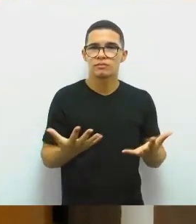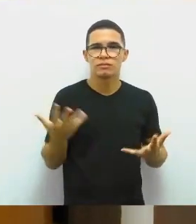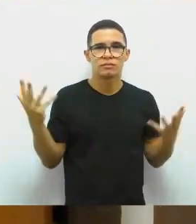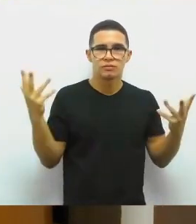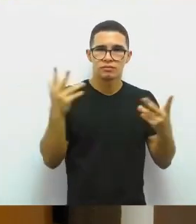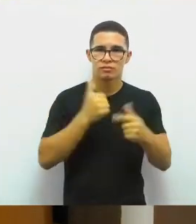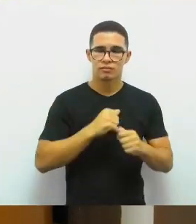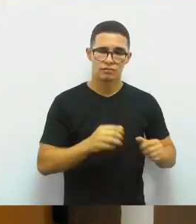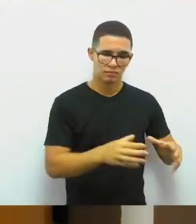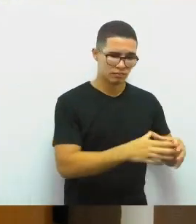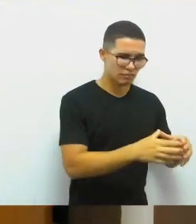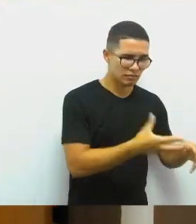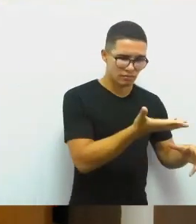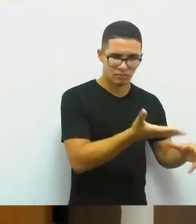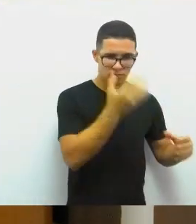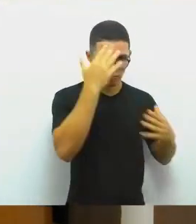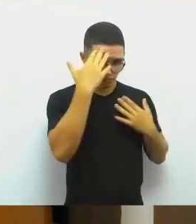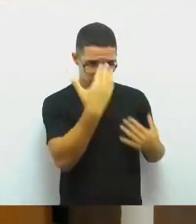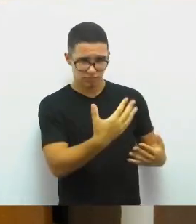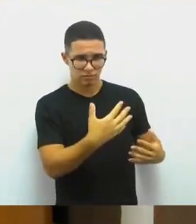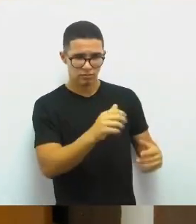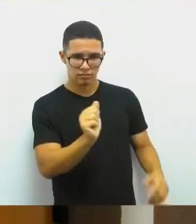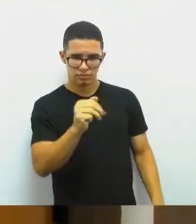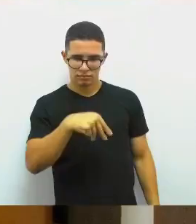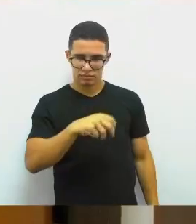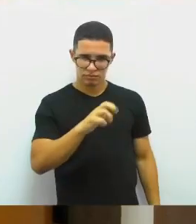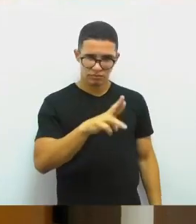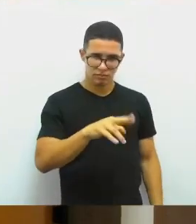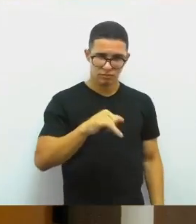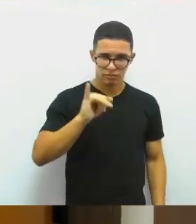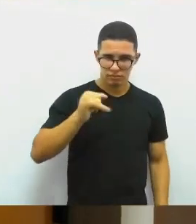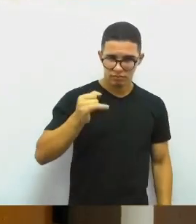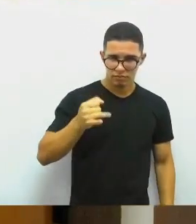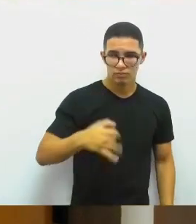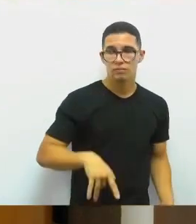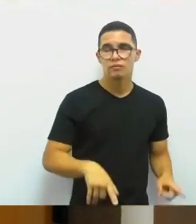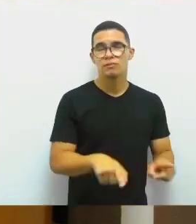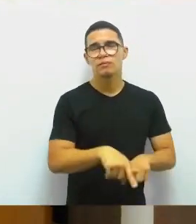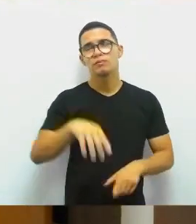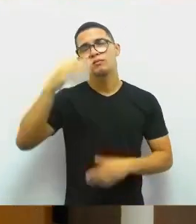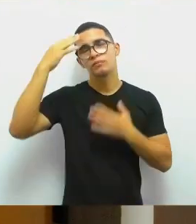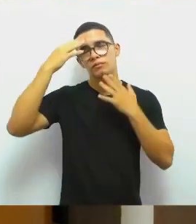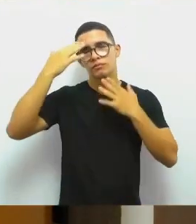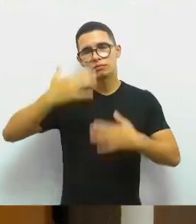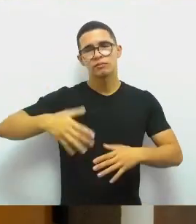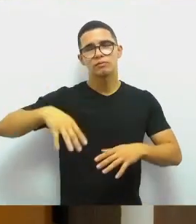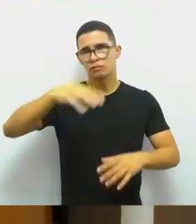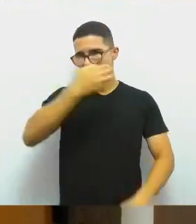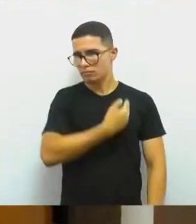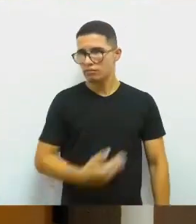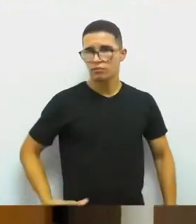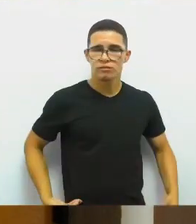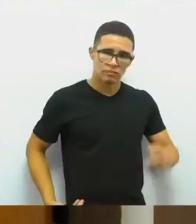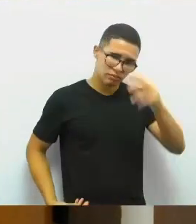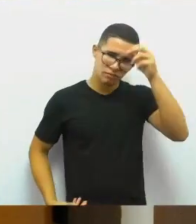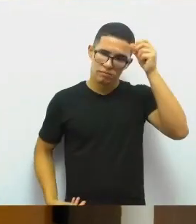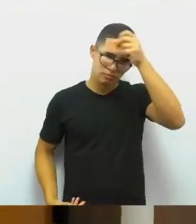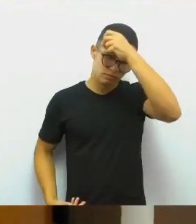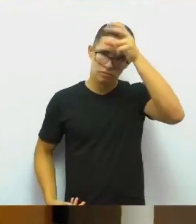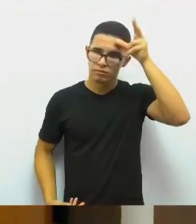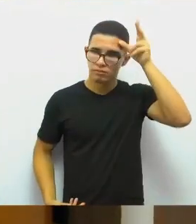ouro a minha equipe AME Japuíba. E também agradeço ao governo Fernando Jordão. E não deixando de falar da